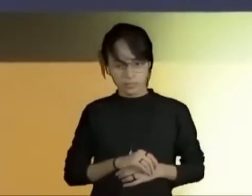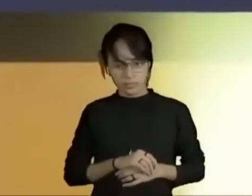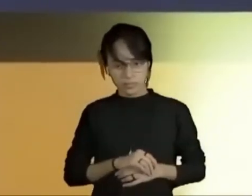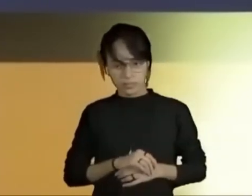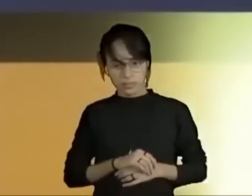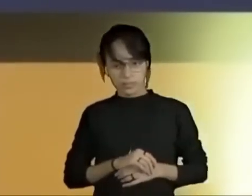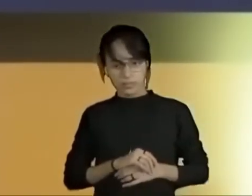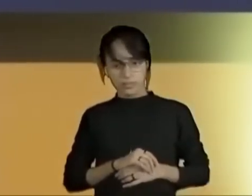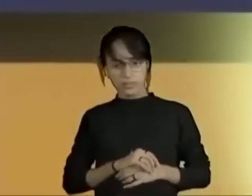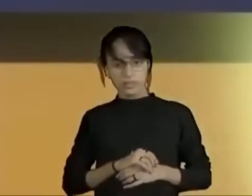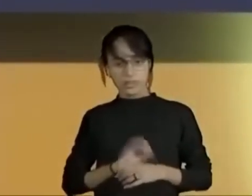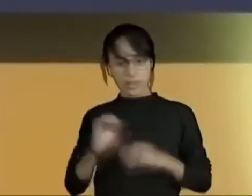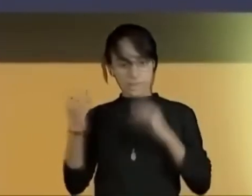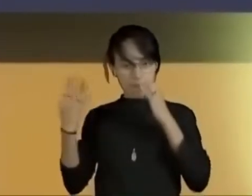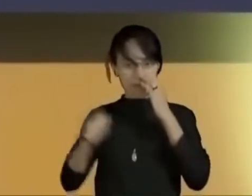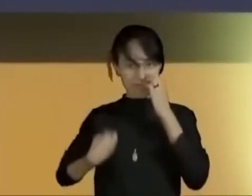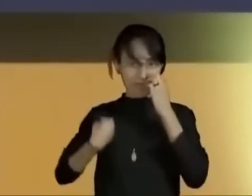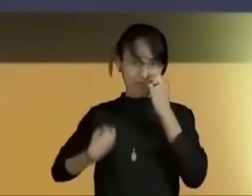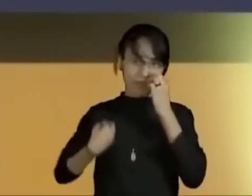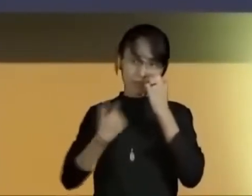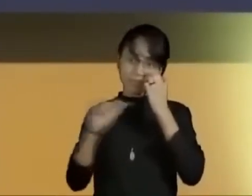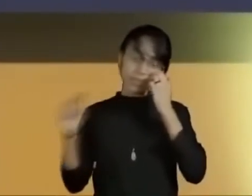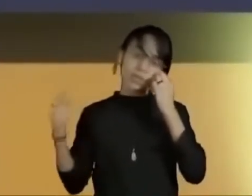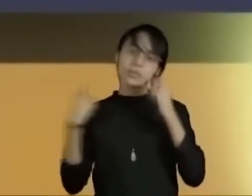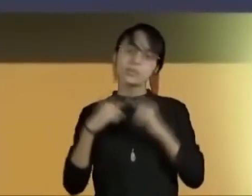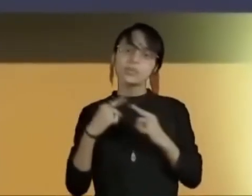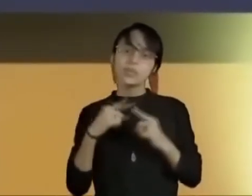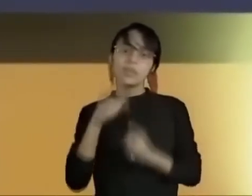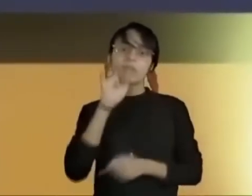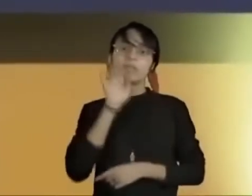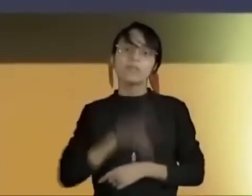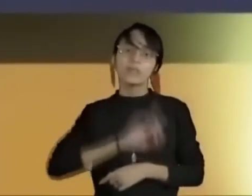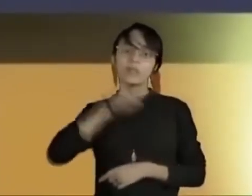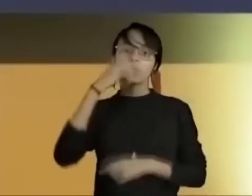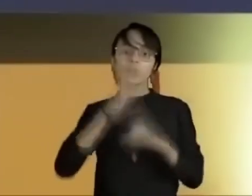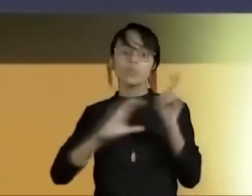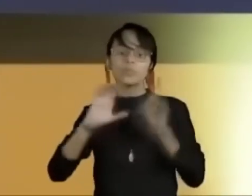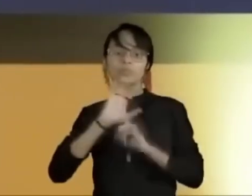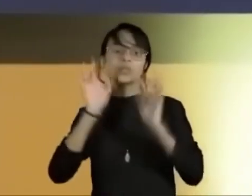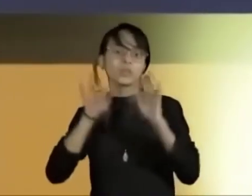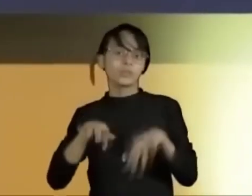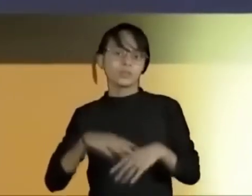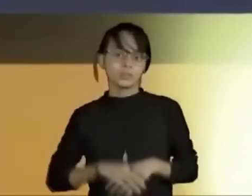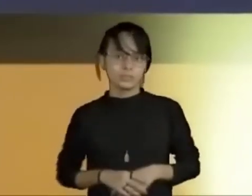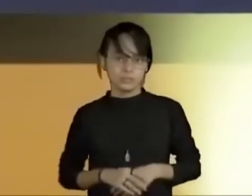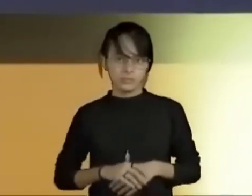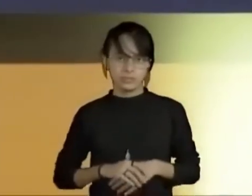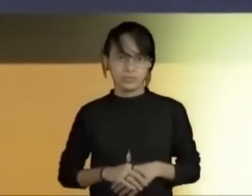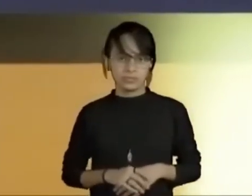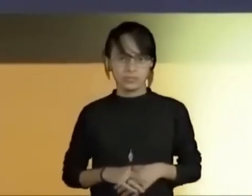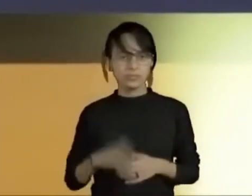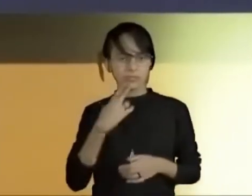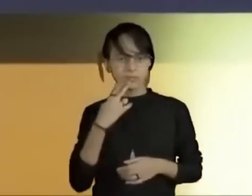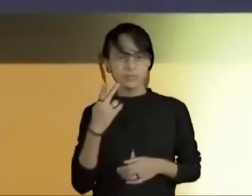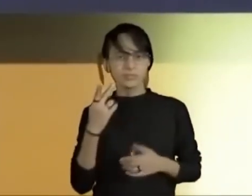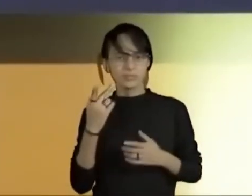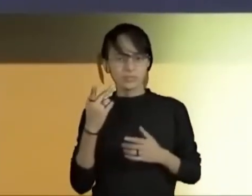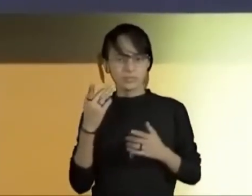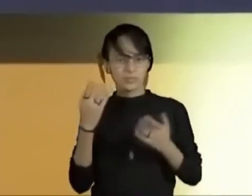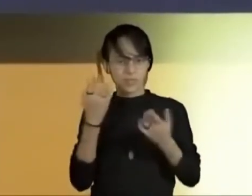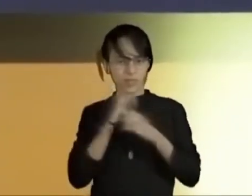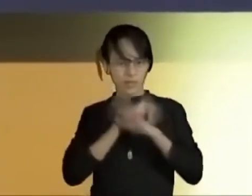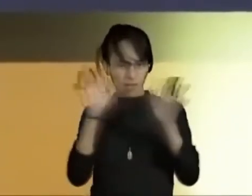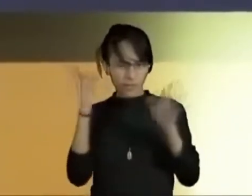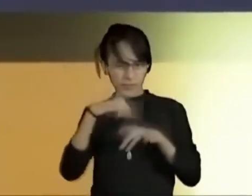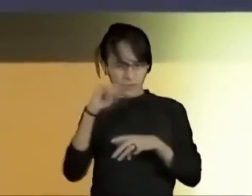suficiente para a vida por quê Porque aonde é que fica essa fé depois que o culto acaba eu vou falar bem rasgado todo mundo vai